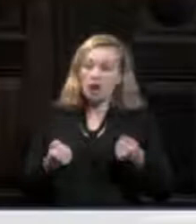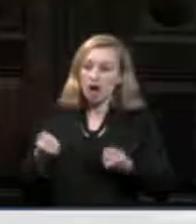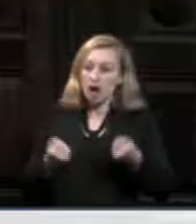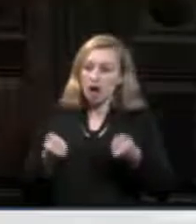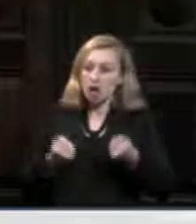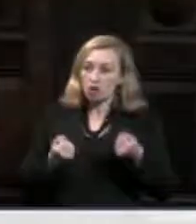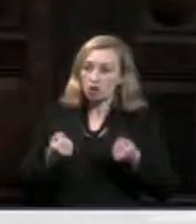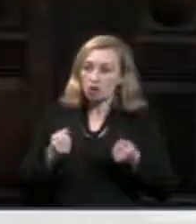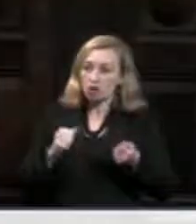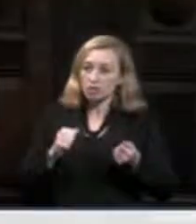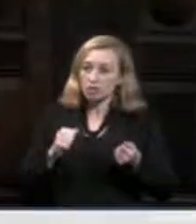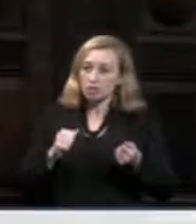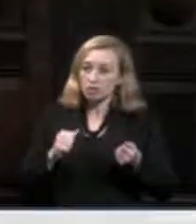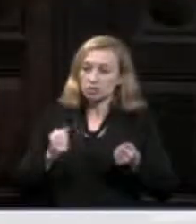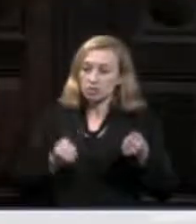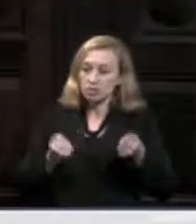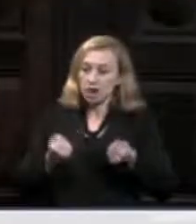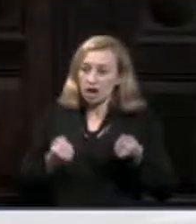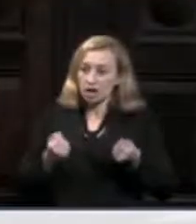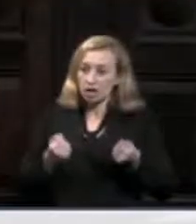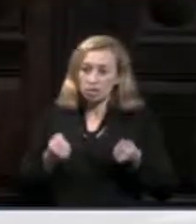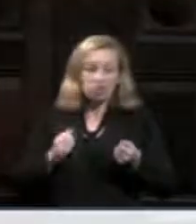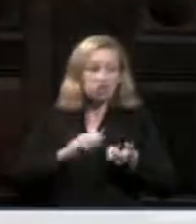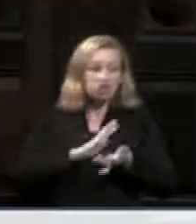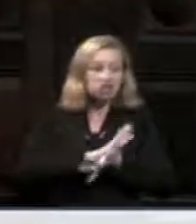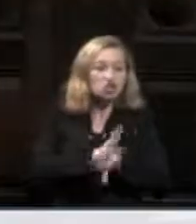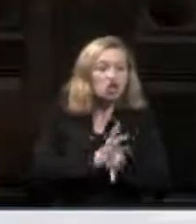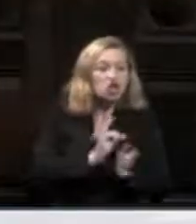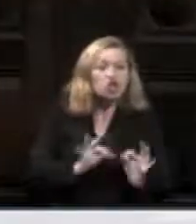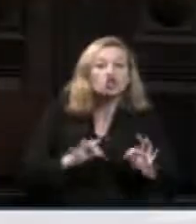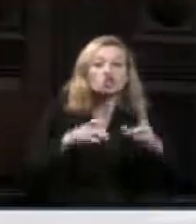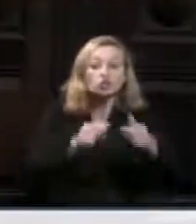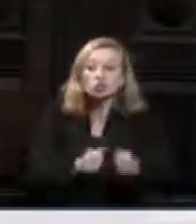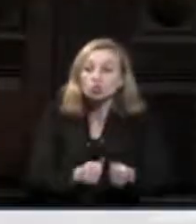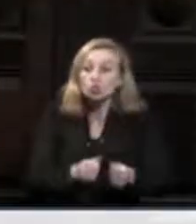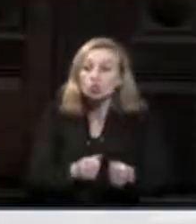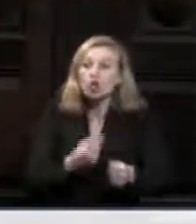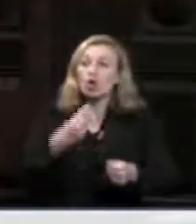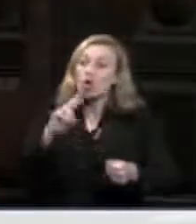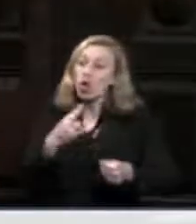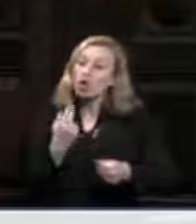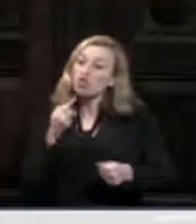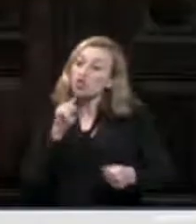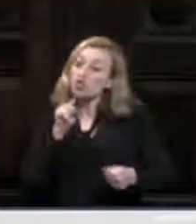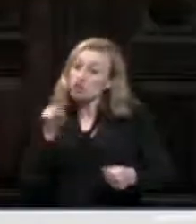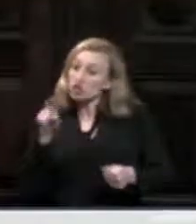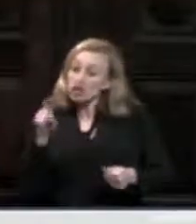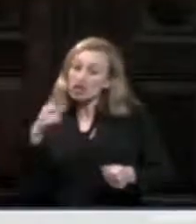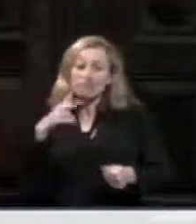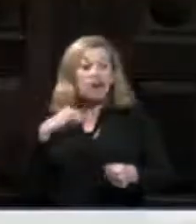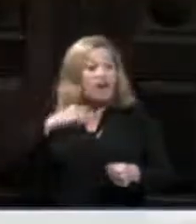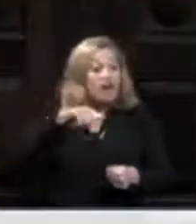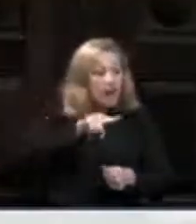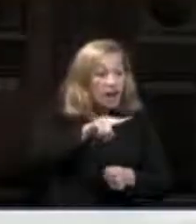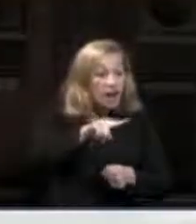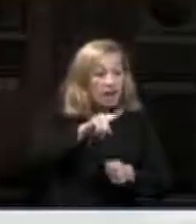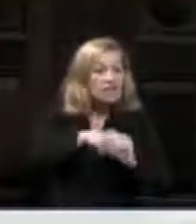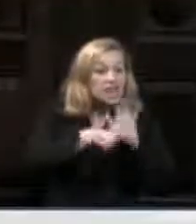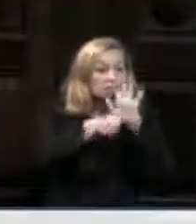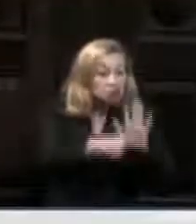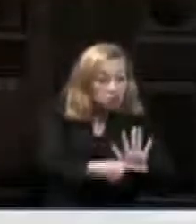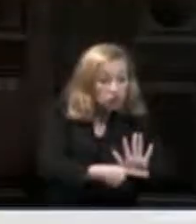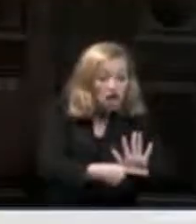ou você vai dar a condição de habitabilidade digna àquelas famílias. Eu prefiro dar